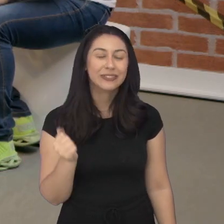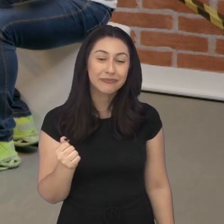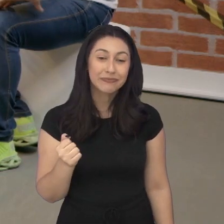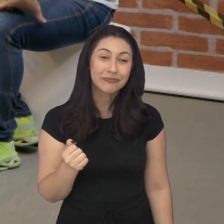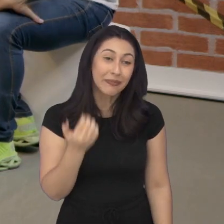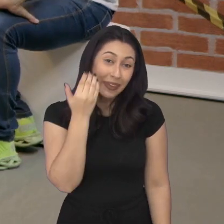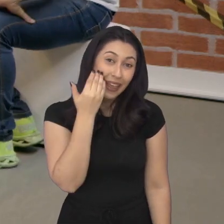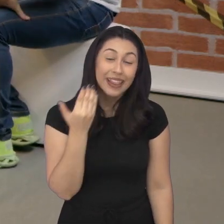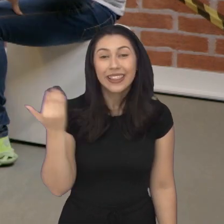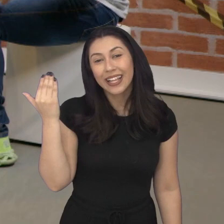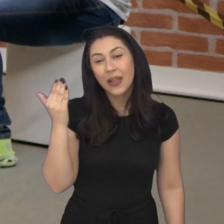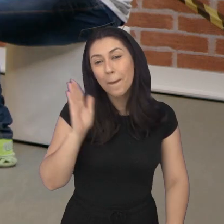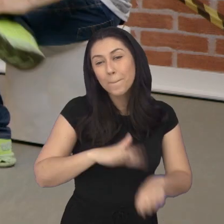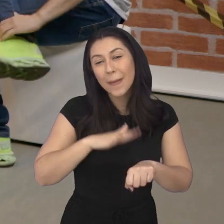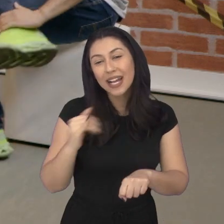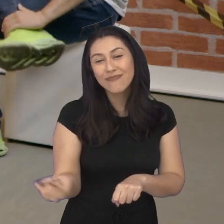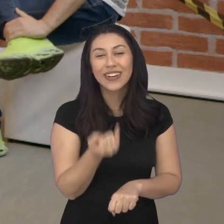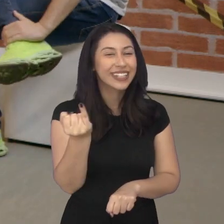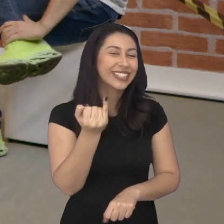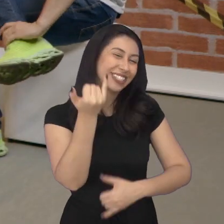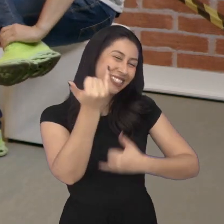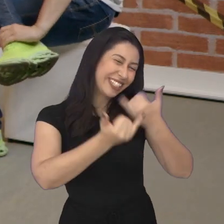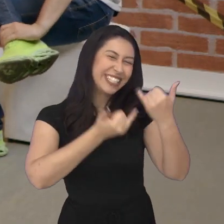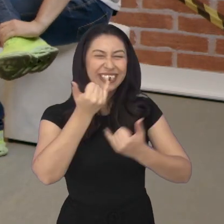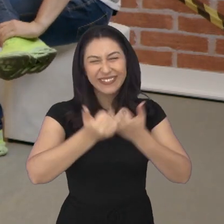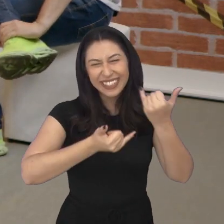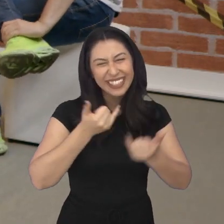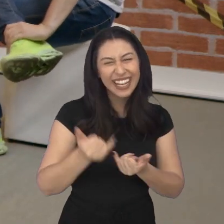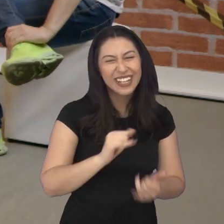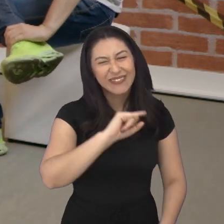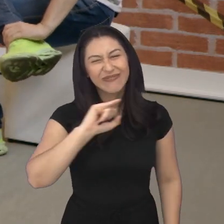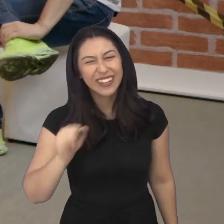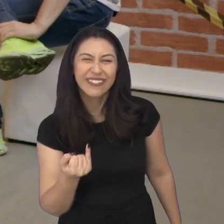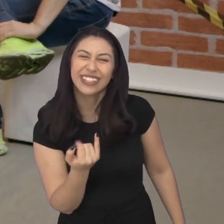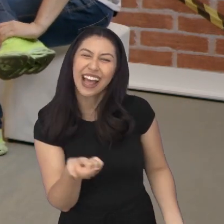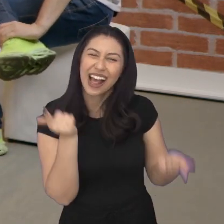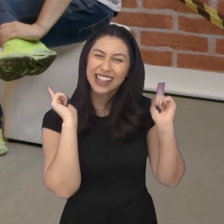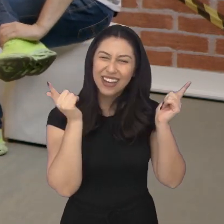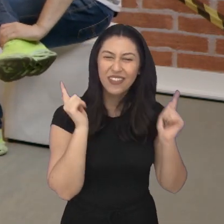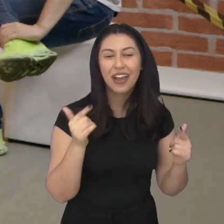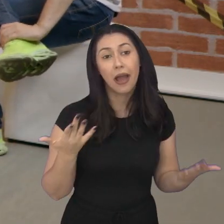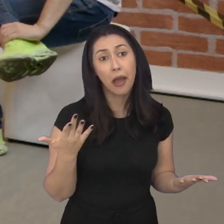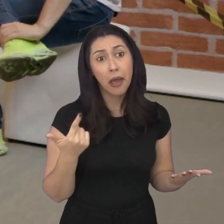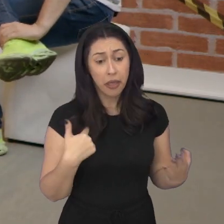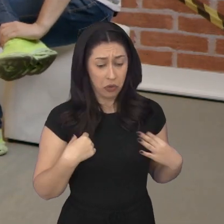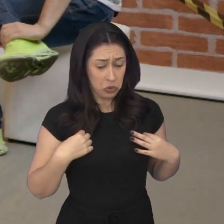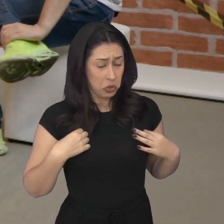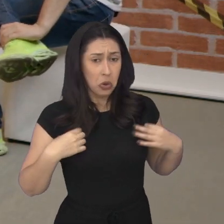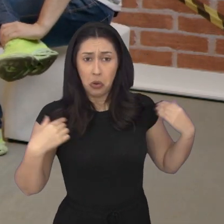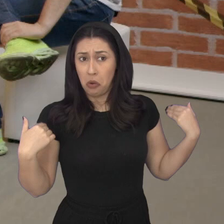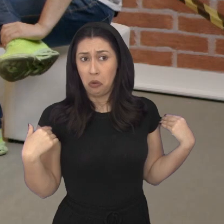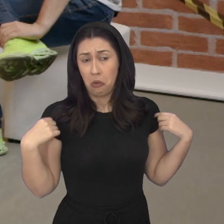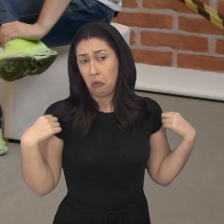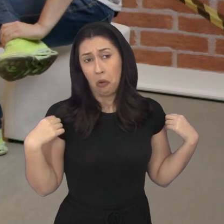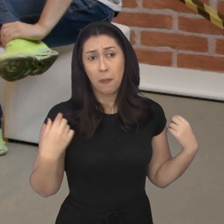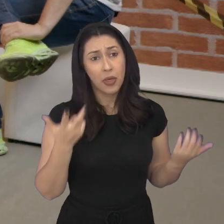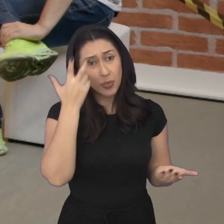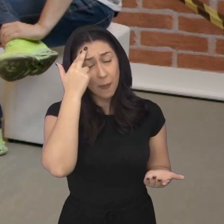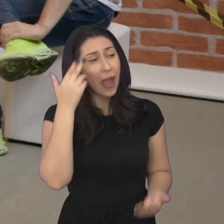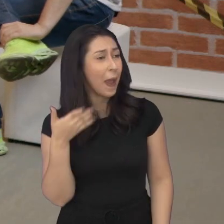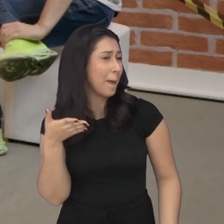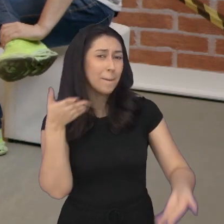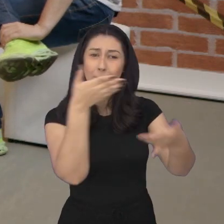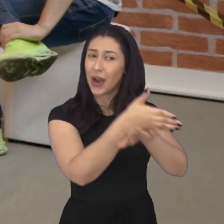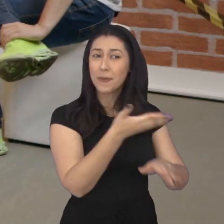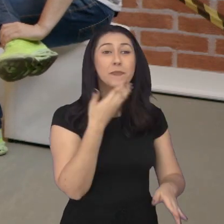caso deles, o importante é se divertir, entendeu? Exato. Às vezes, assim, tô de roupa, tem uma piscina, vai fazer o quê? Vai entrar de roupa na piscina. Do jeito que tá. É